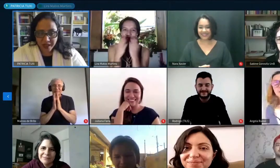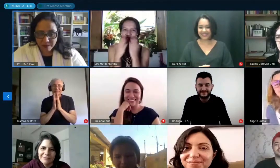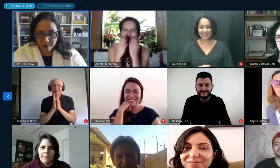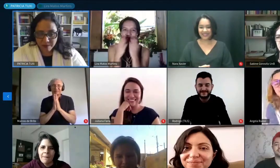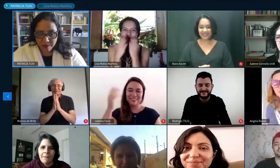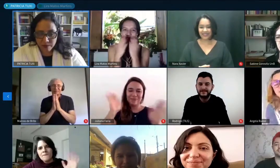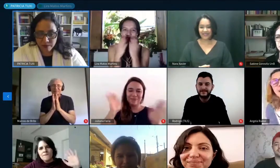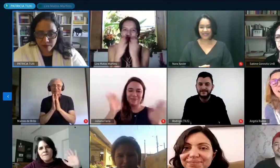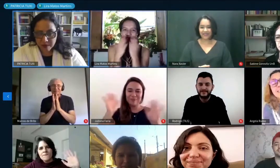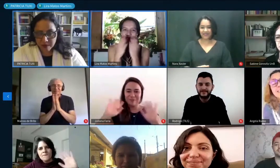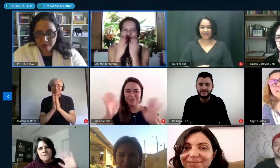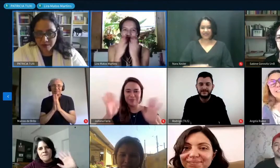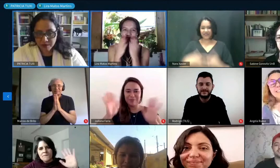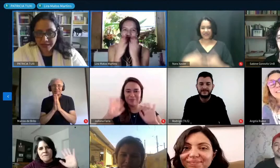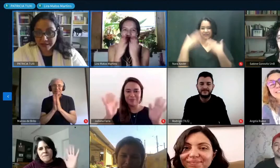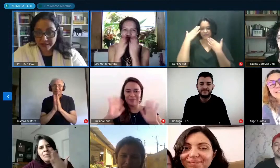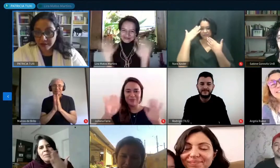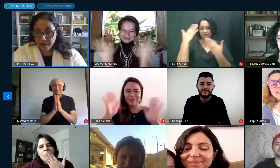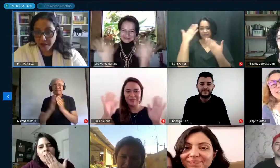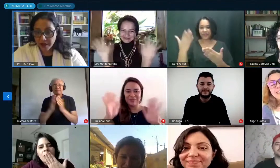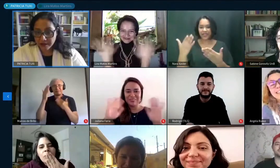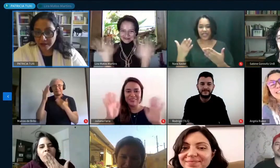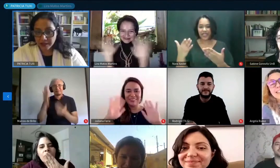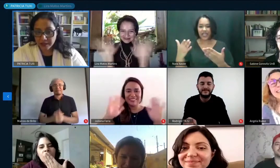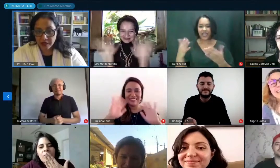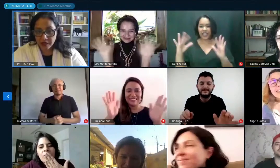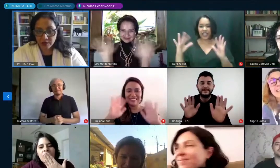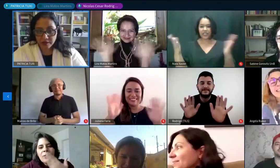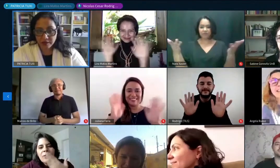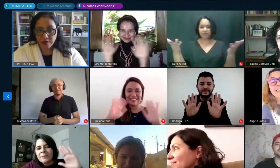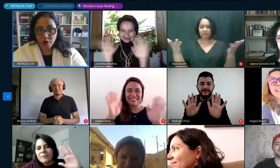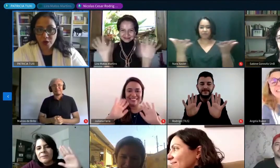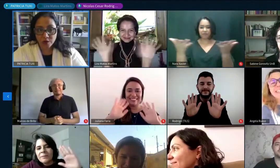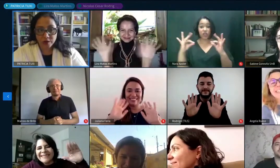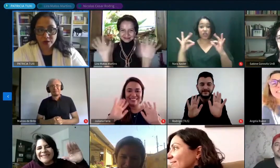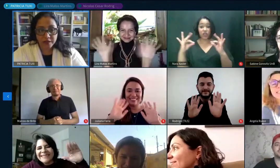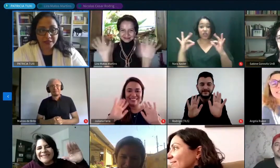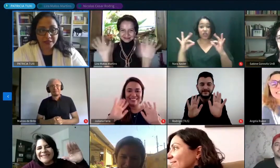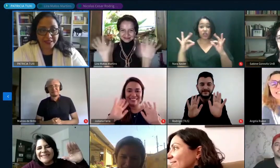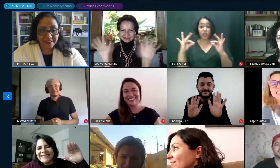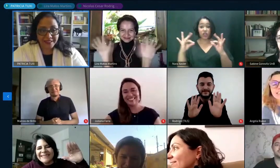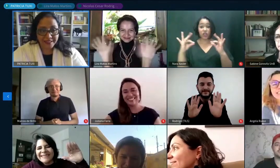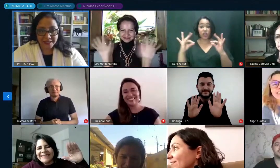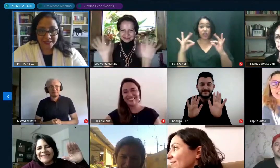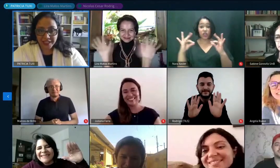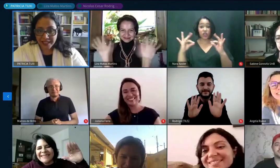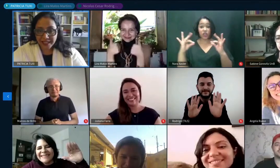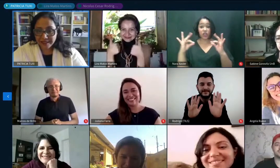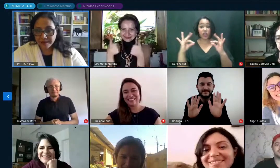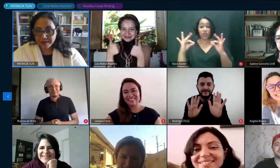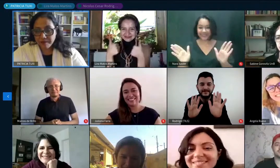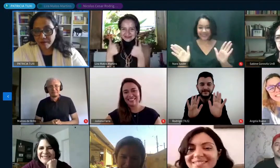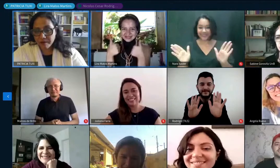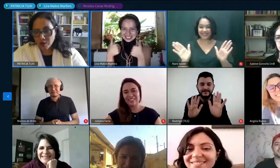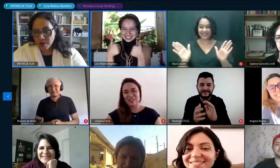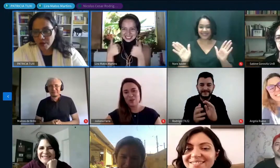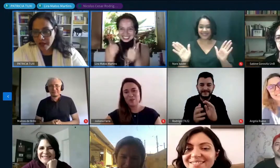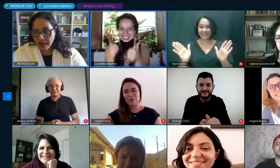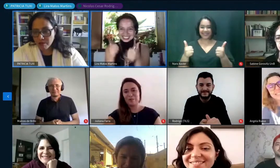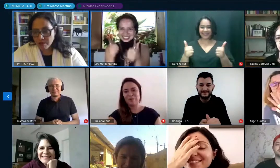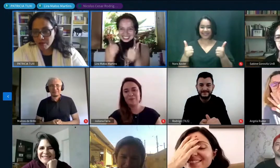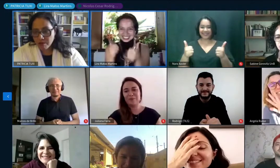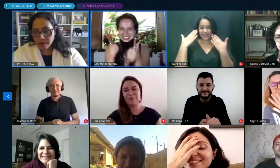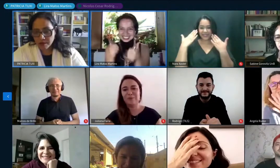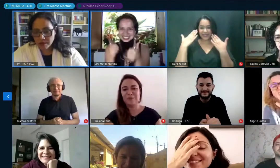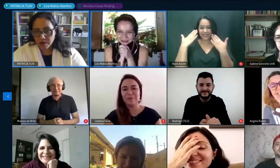muito obrigada por tudo. Estamos finalizando. Espero, Lida, que você tenha tirado todas as fotos desejadas. Muito